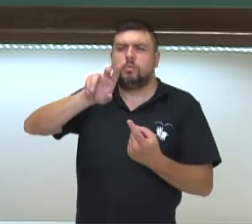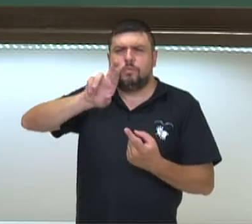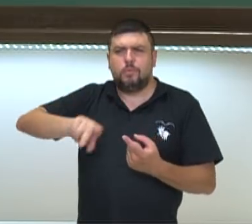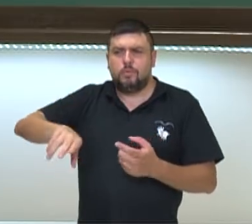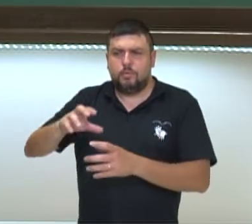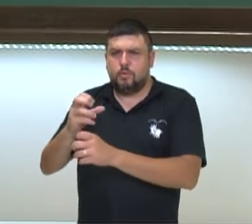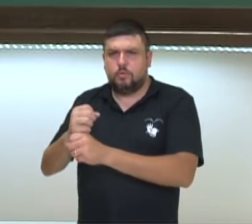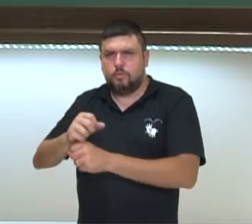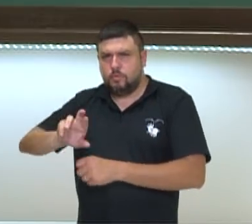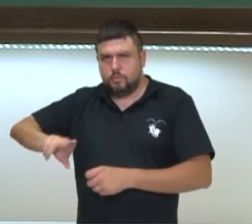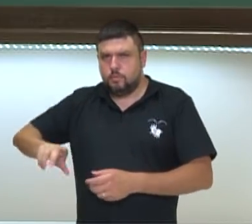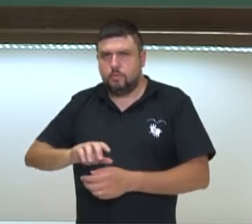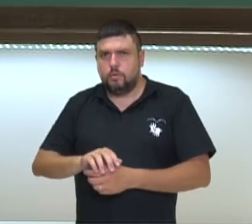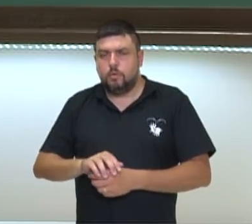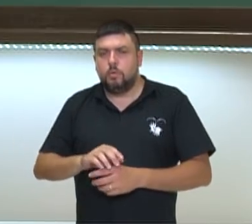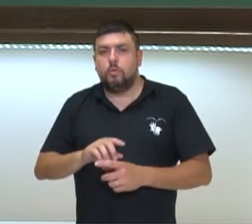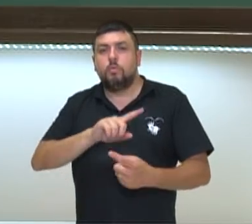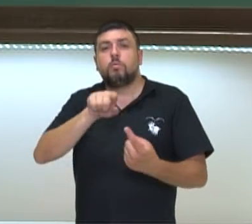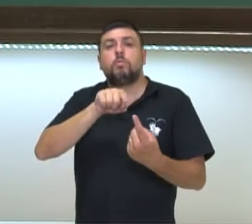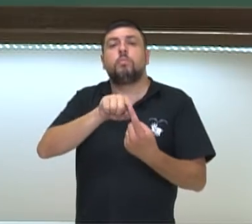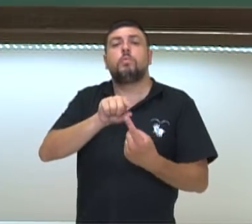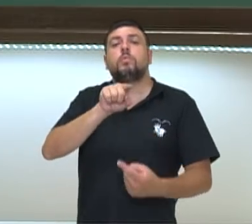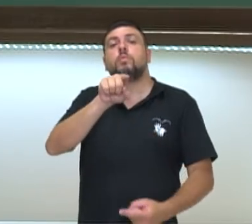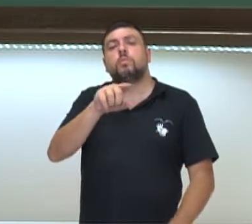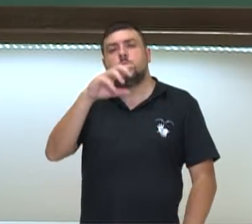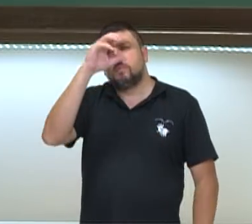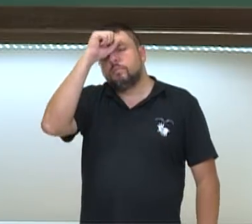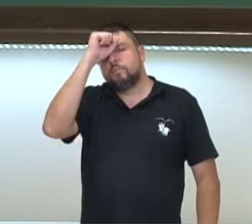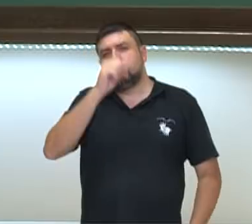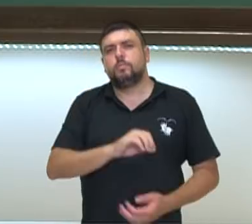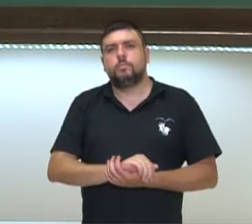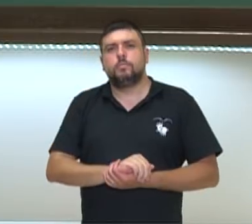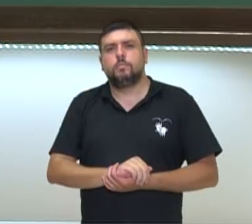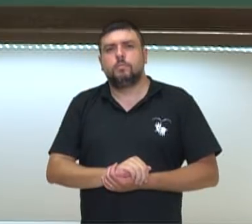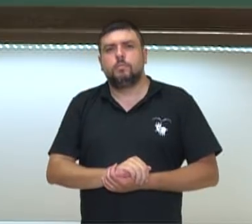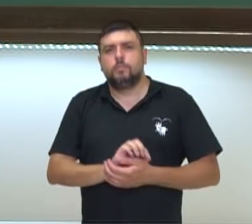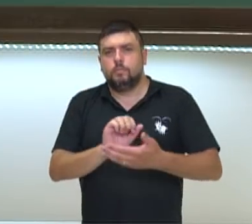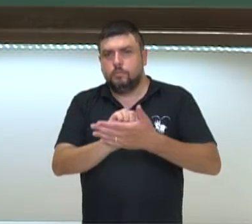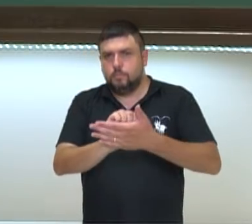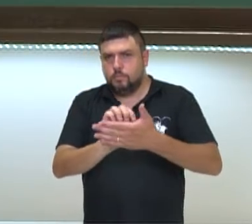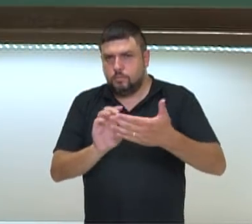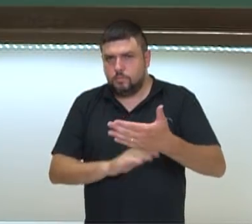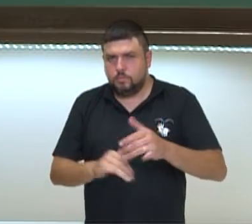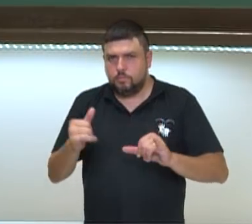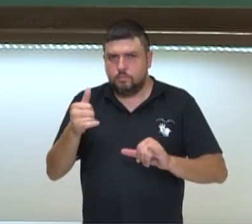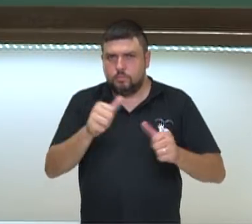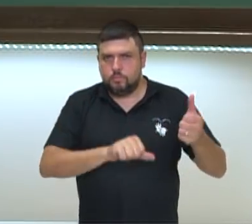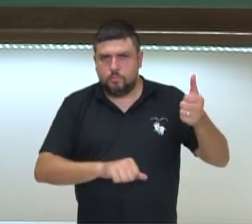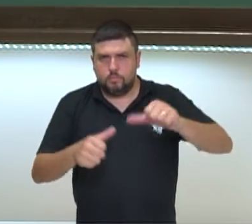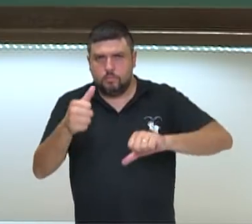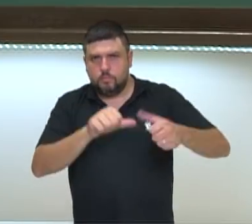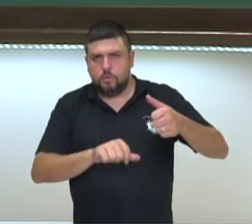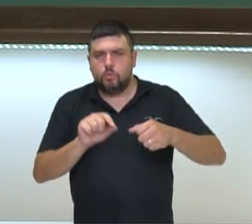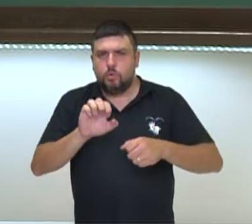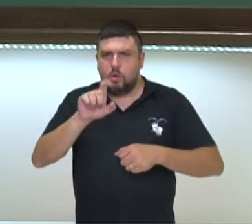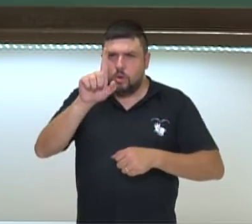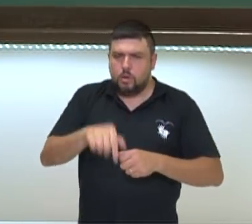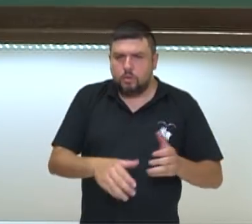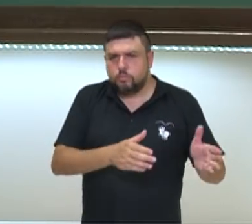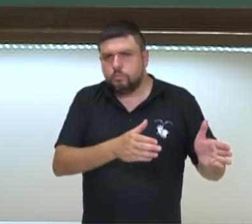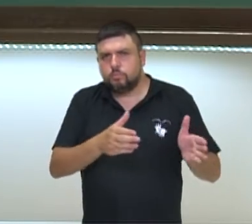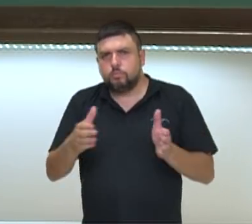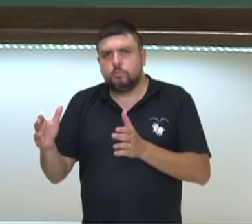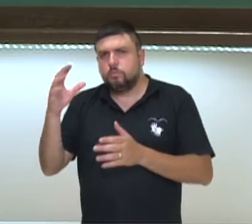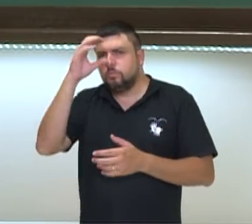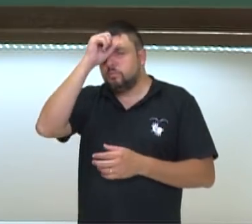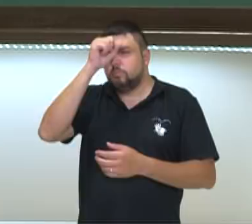o objetivo é você aprender. Então, a atividade avaliativa tem que ser entendida como parte do processo de aprendizagem. E algumas